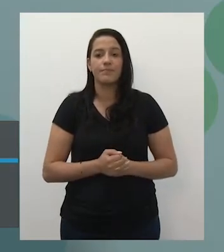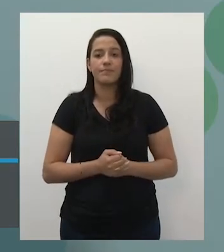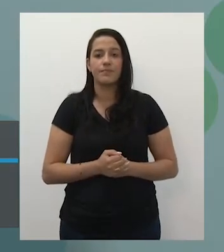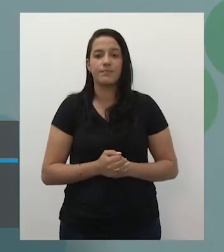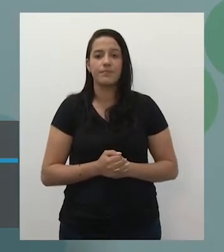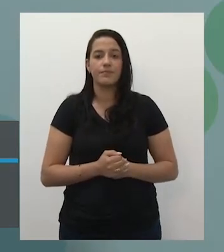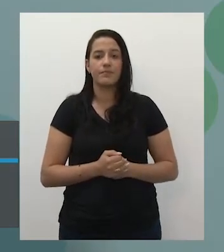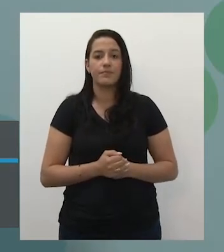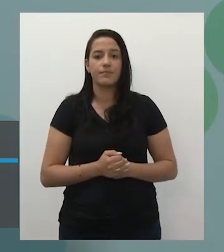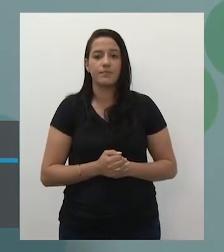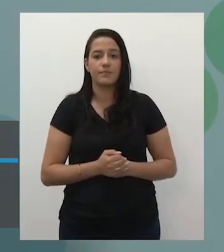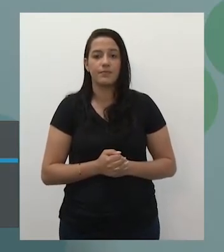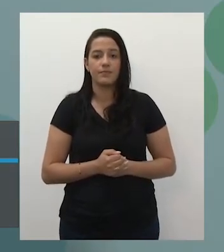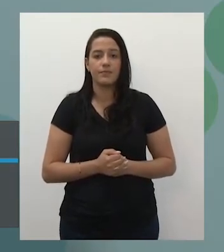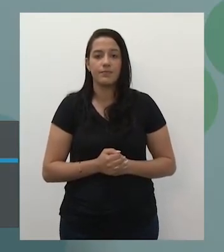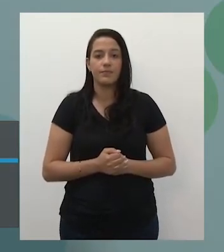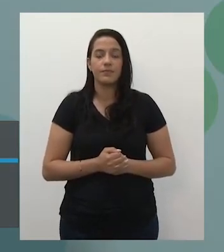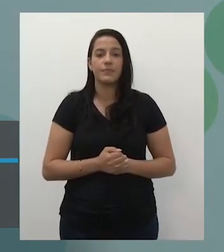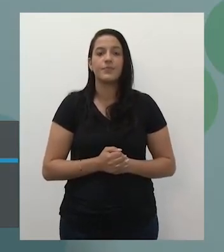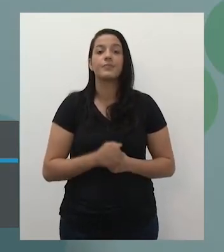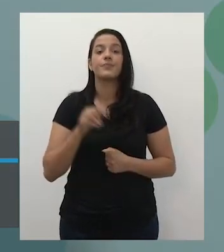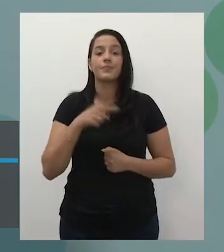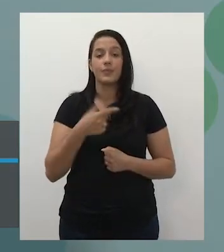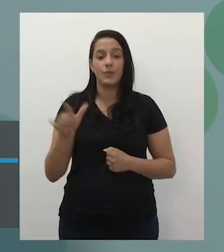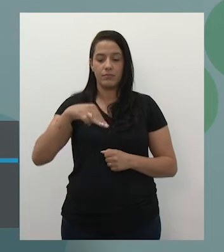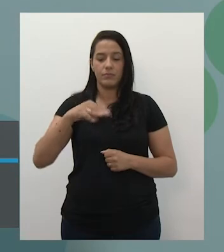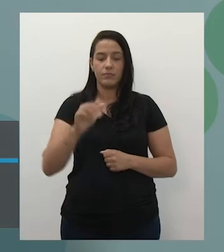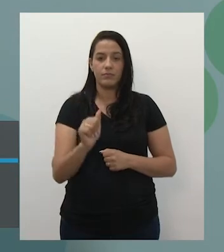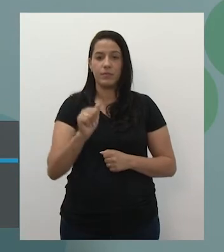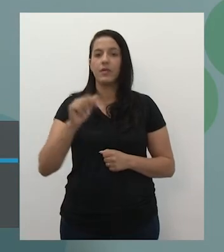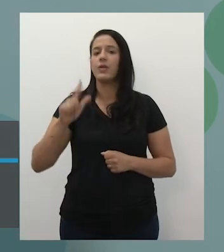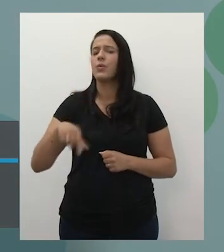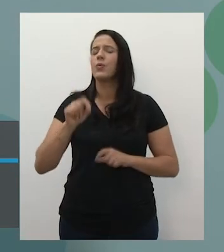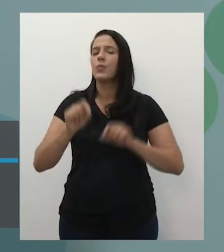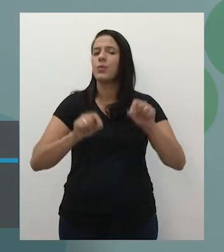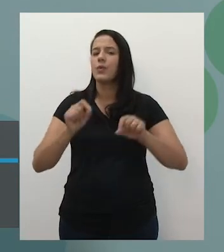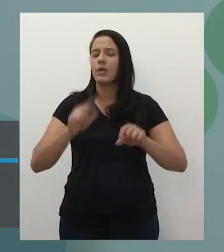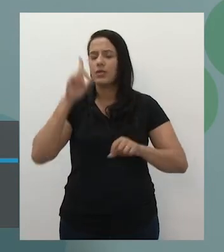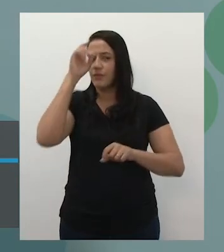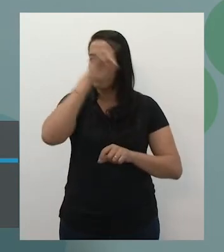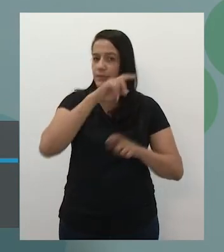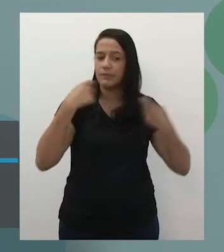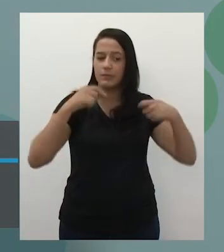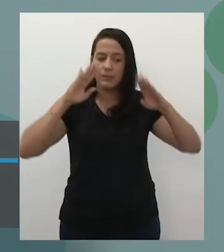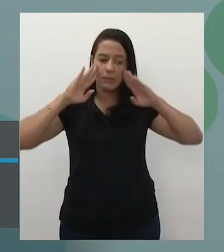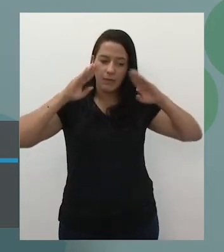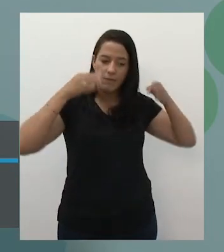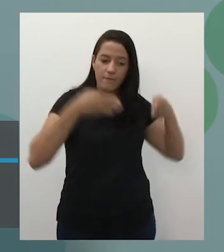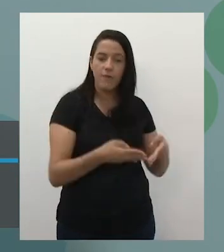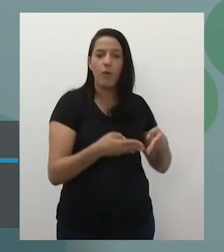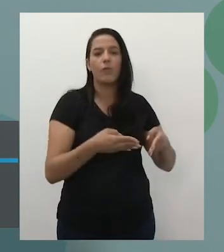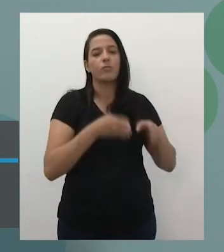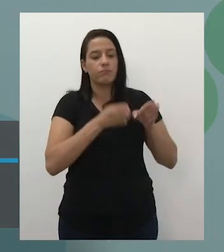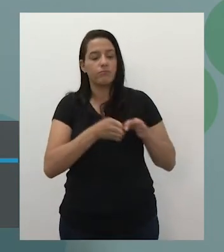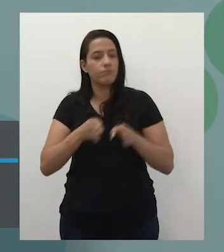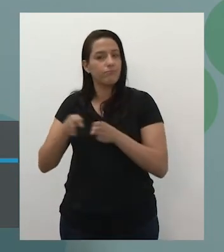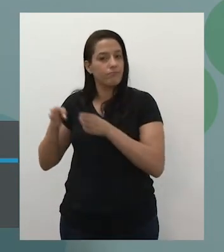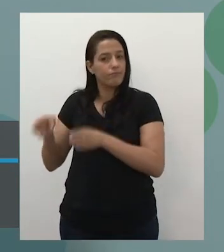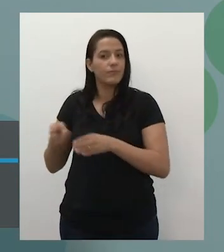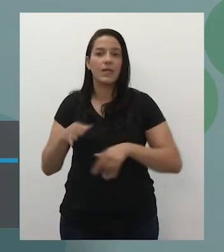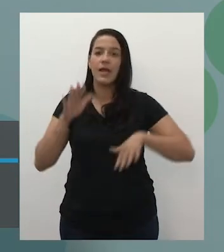faz com as nossas competências, com os nossos sentimentos, com a nossa organização no dia a dia, né? Esse momento de